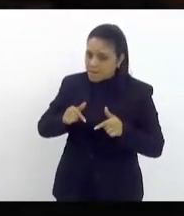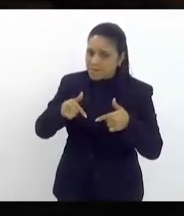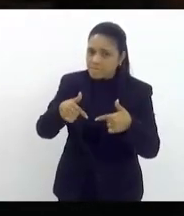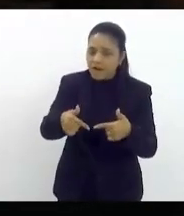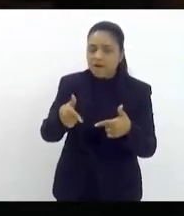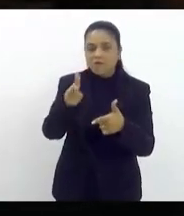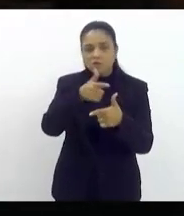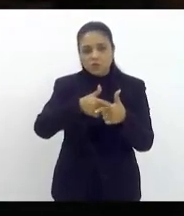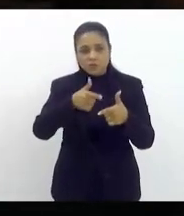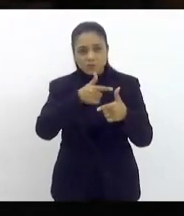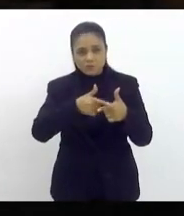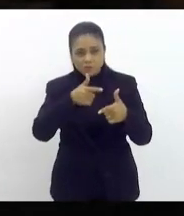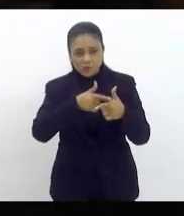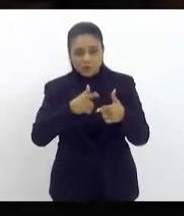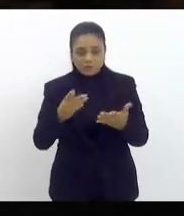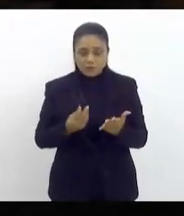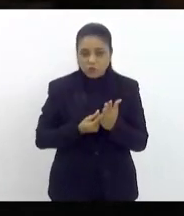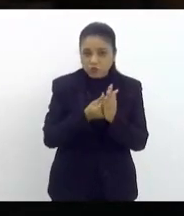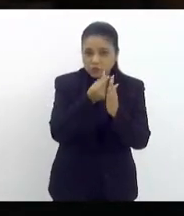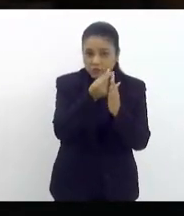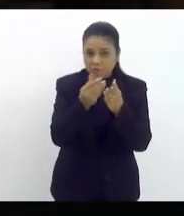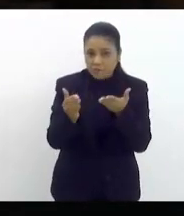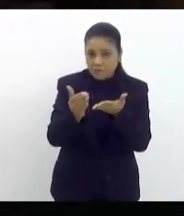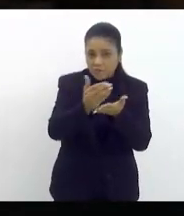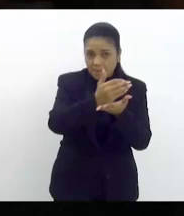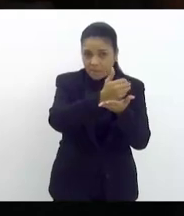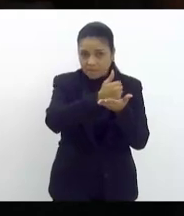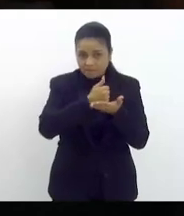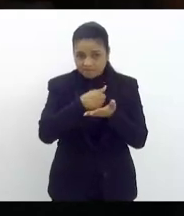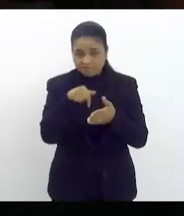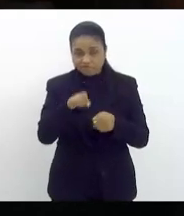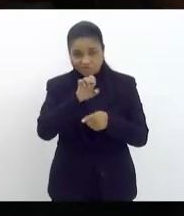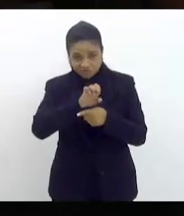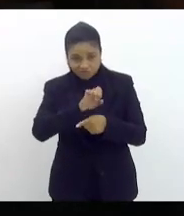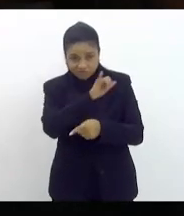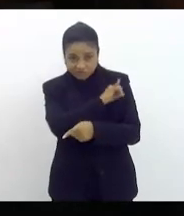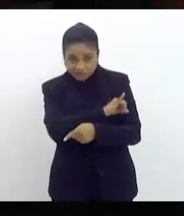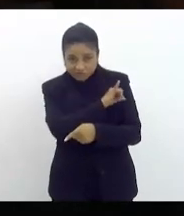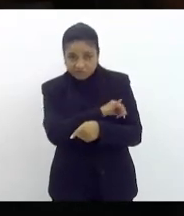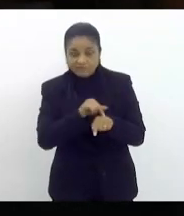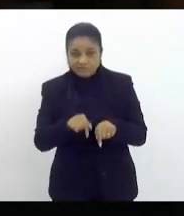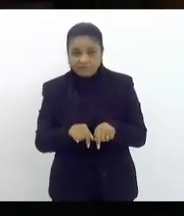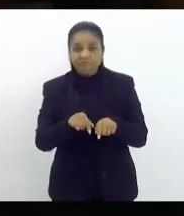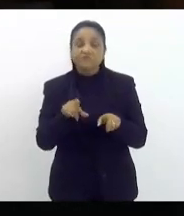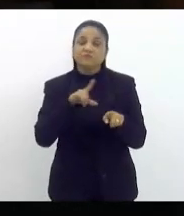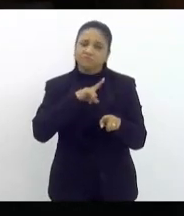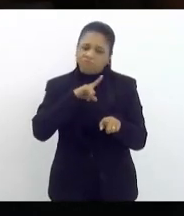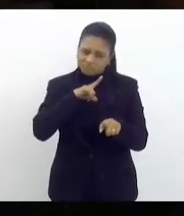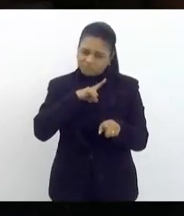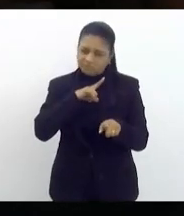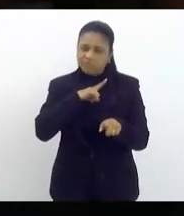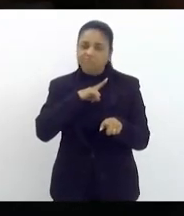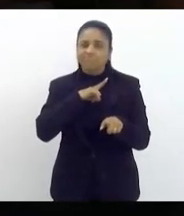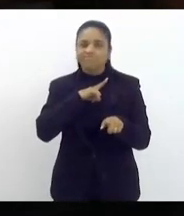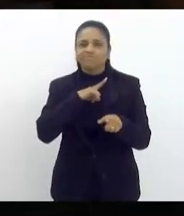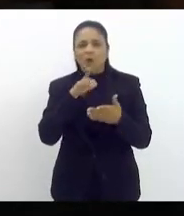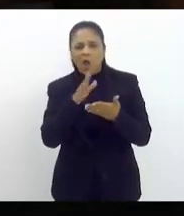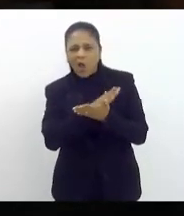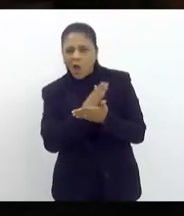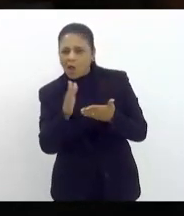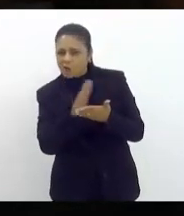cotidianas com relação ao orçamento e às finanças do Estado, elas também têm algumas origens que a gente não pode